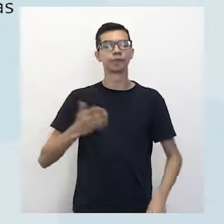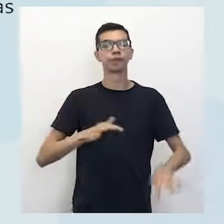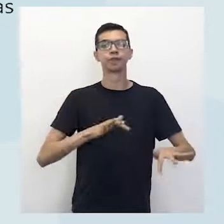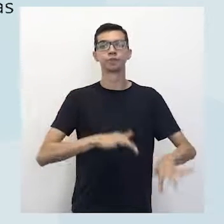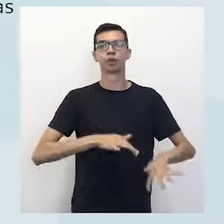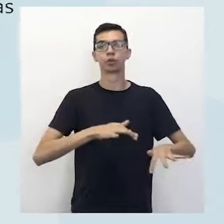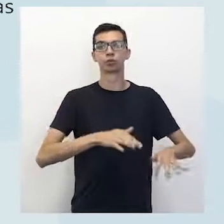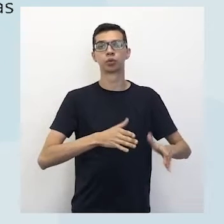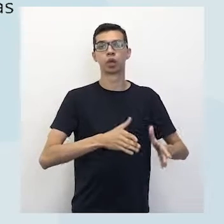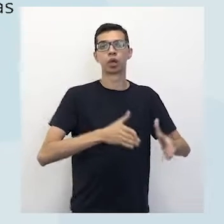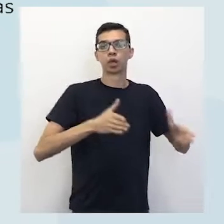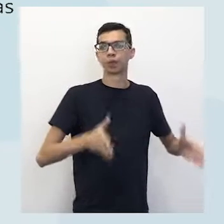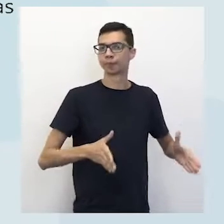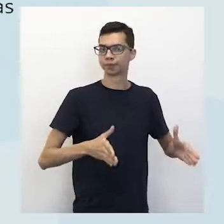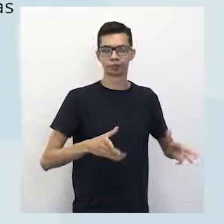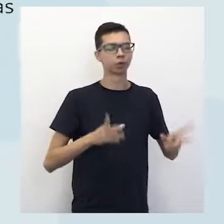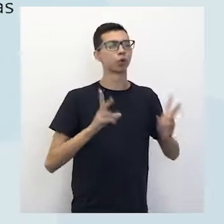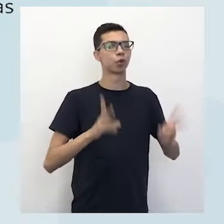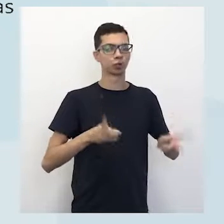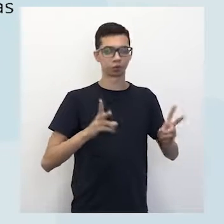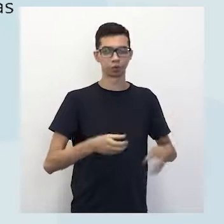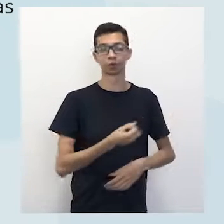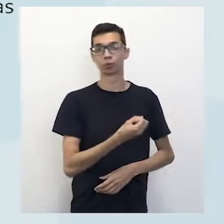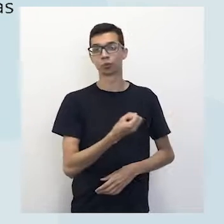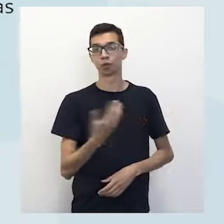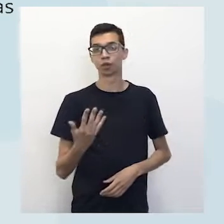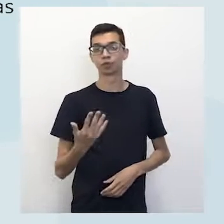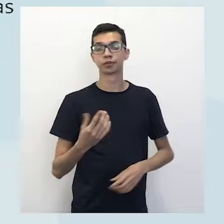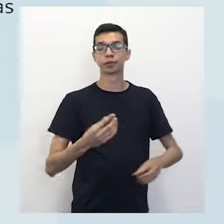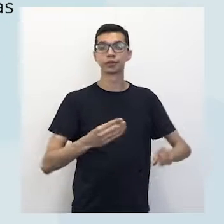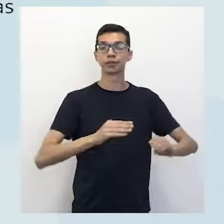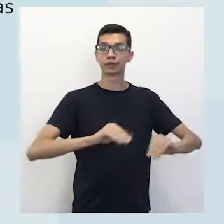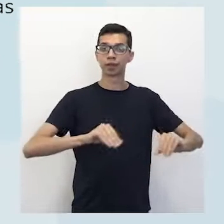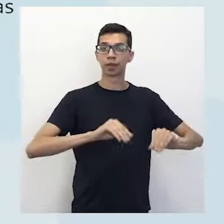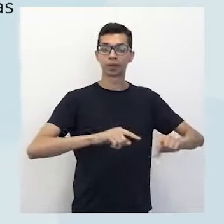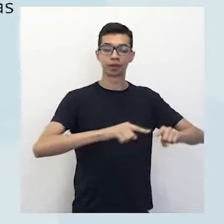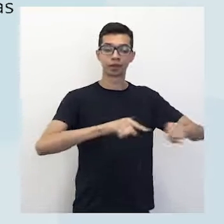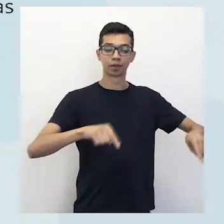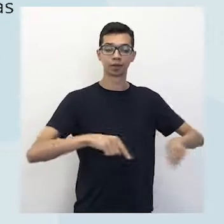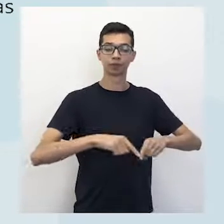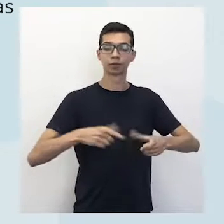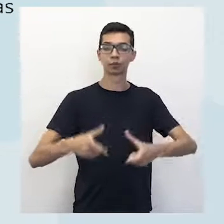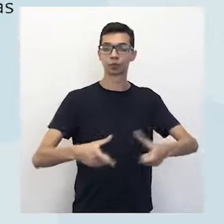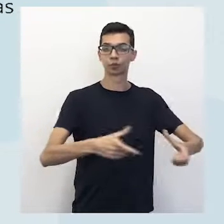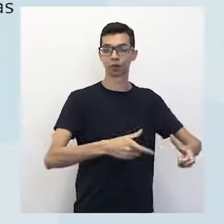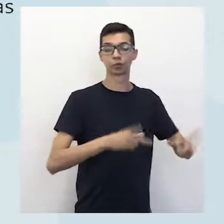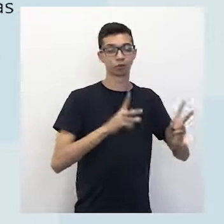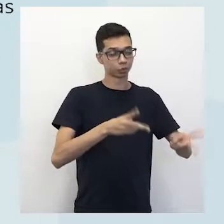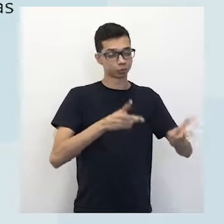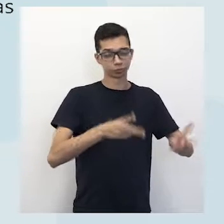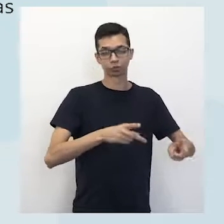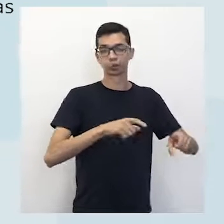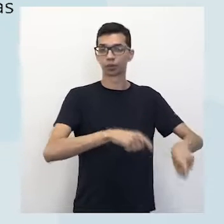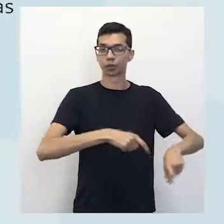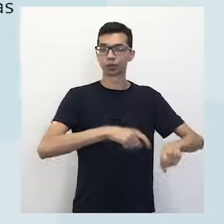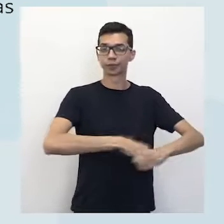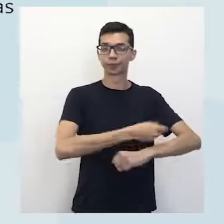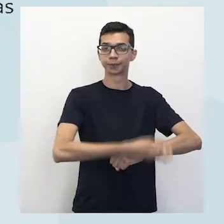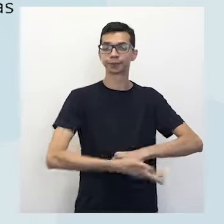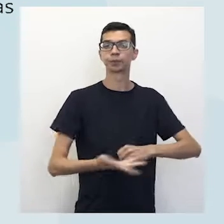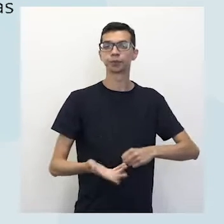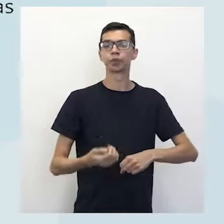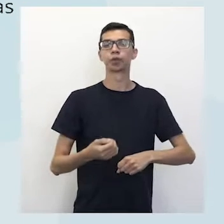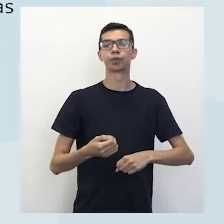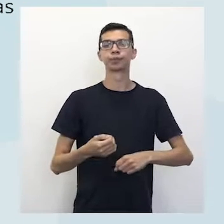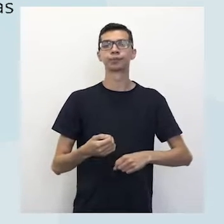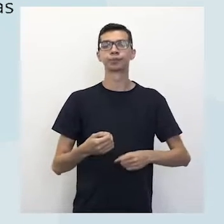de tamanho, ele continua com a mesma quantidade de terras cultiváveis. As ferramentas agrícolas precárias passam a